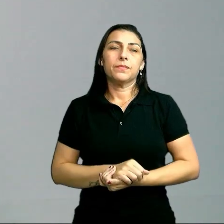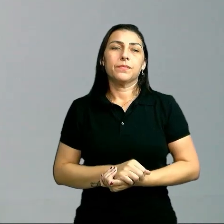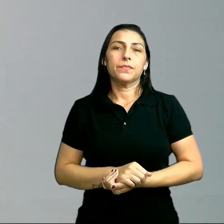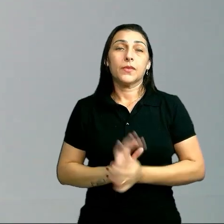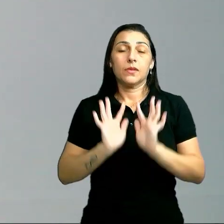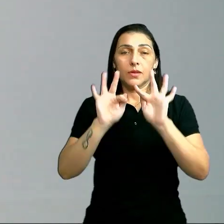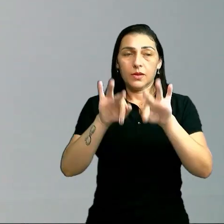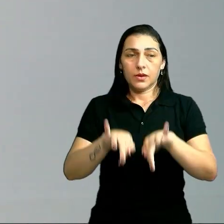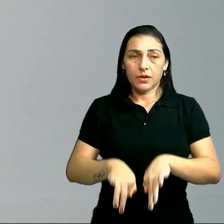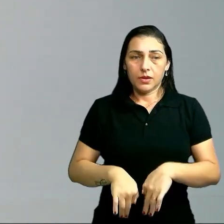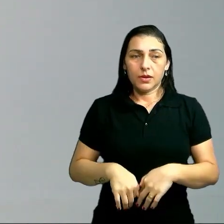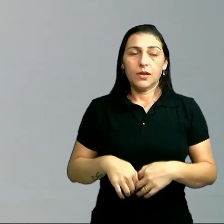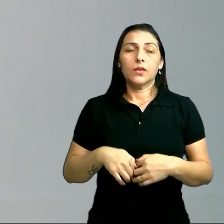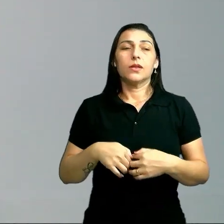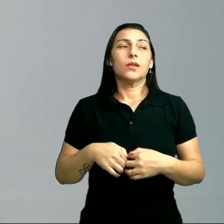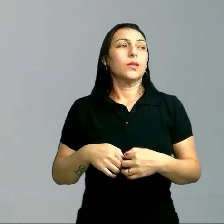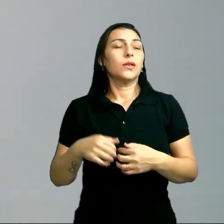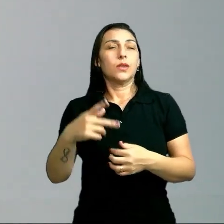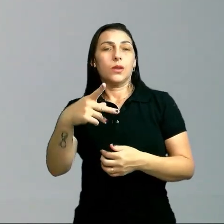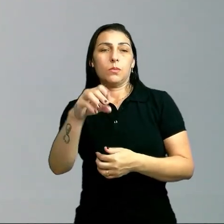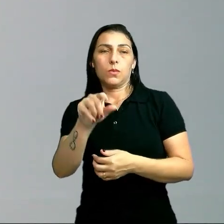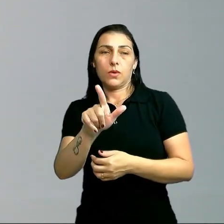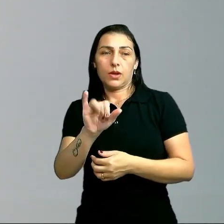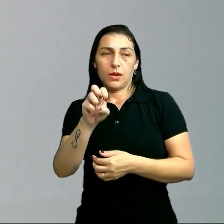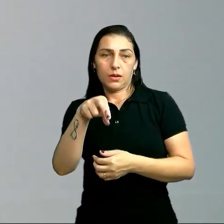Então, finalizamos aí a parte de polímeros de